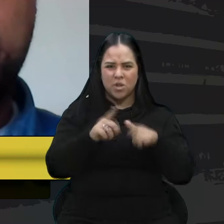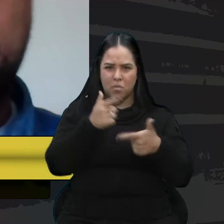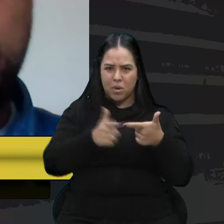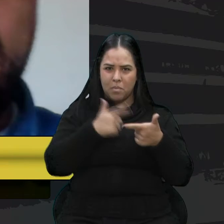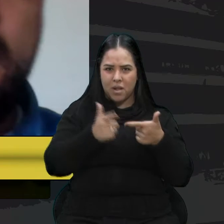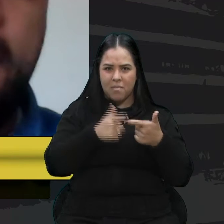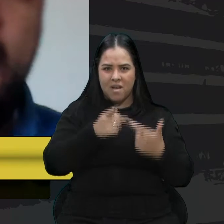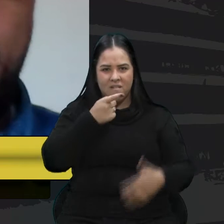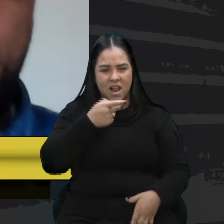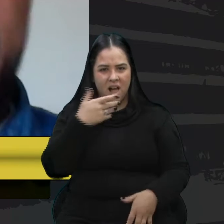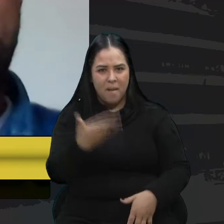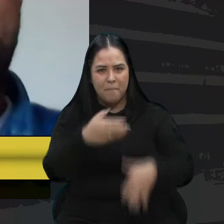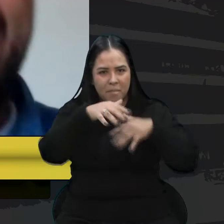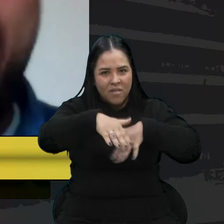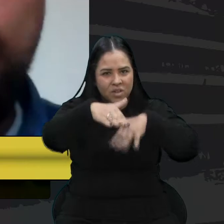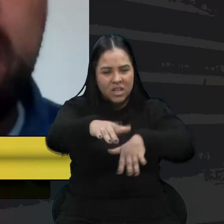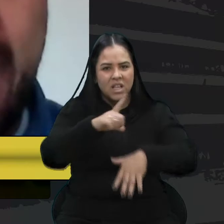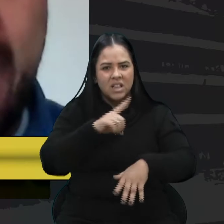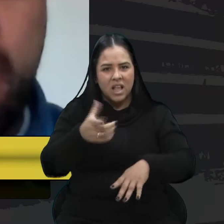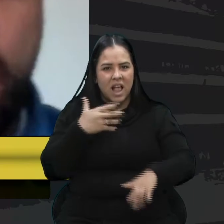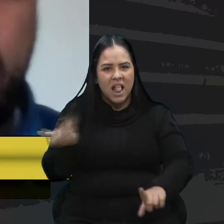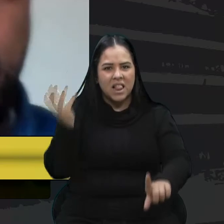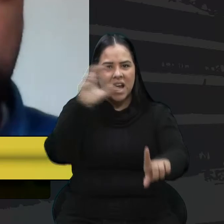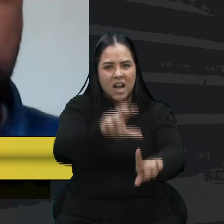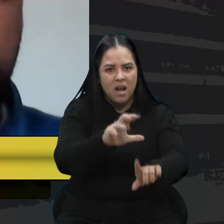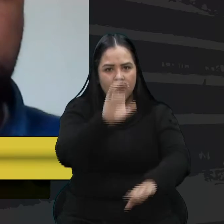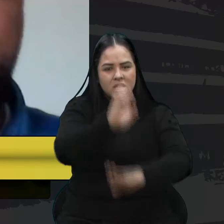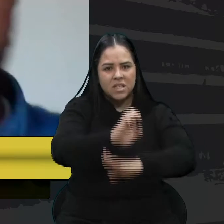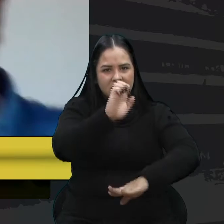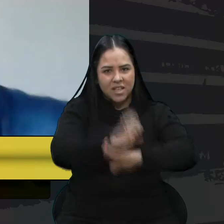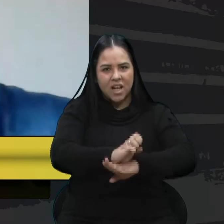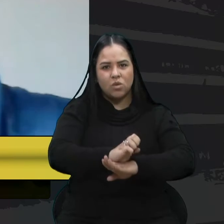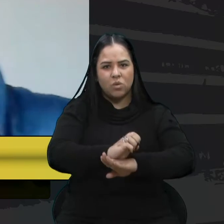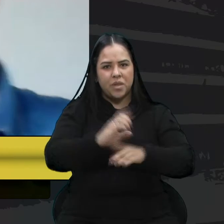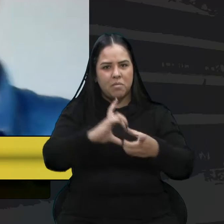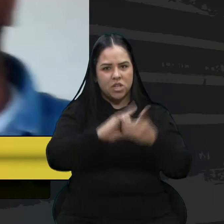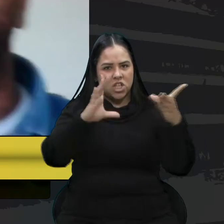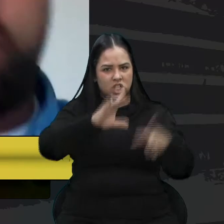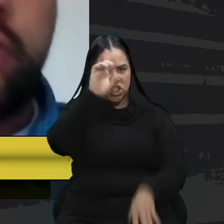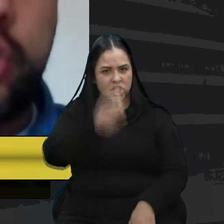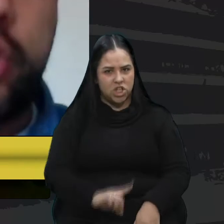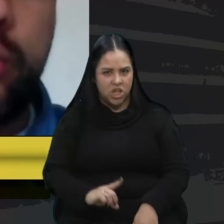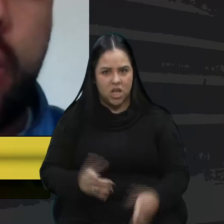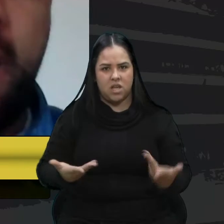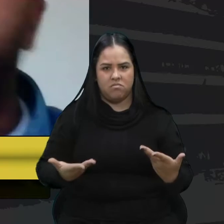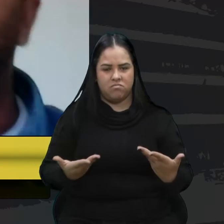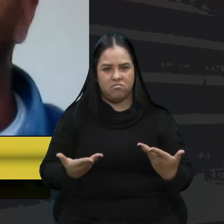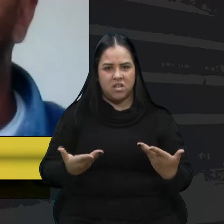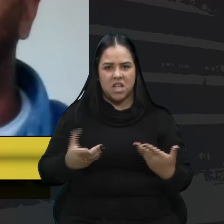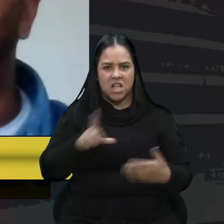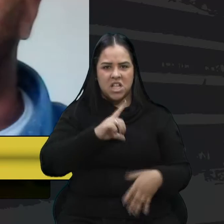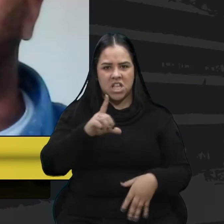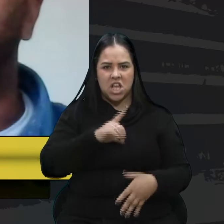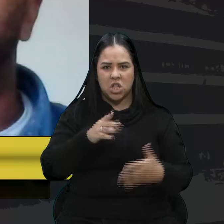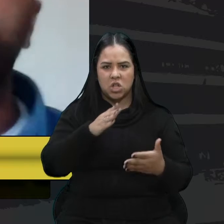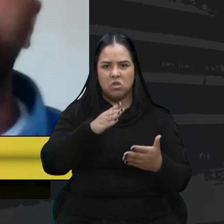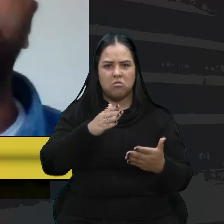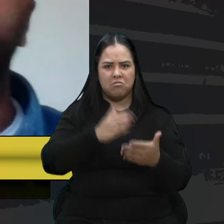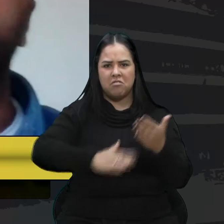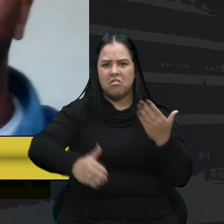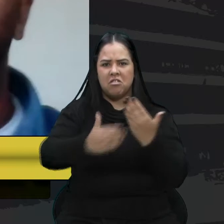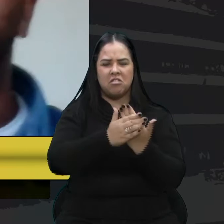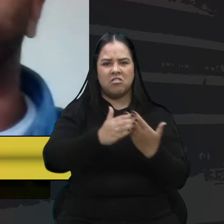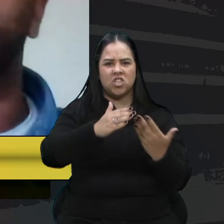tem que atacar o Estado Democrático de Direito, ditadura constitucional,